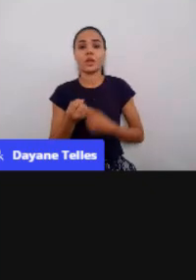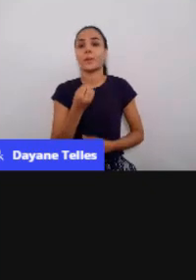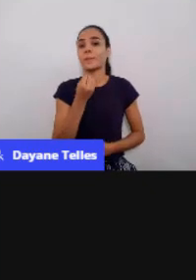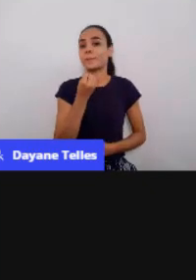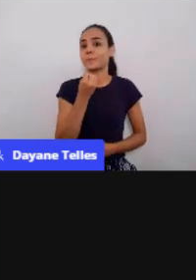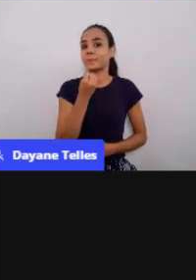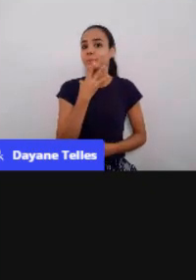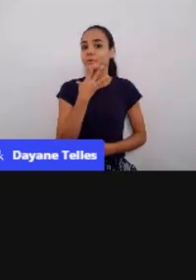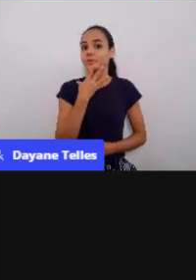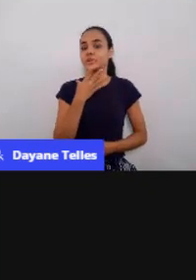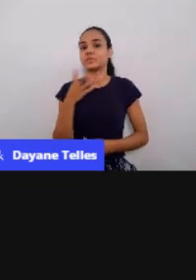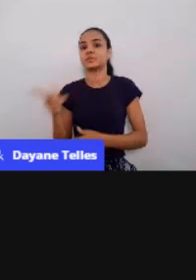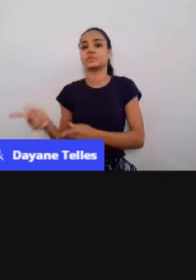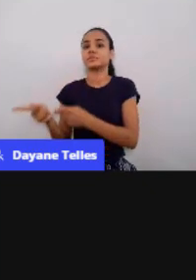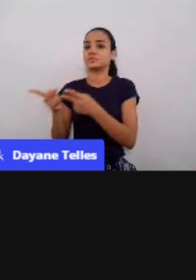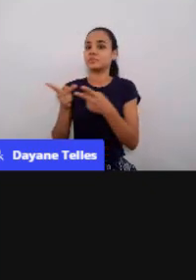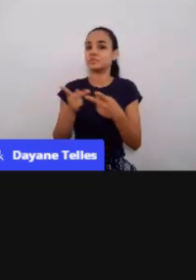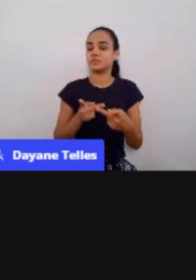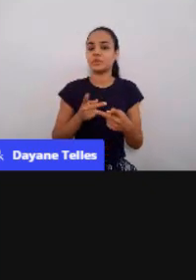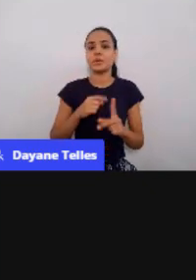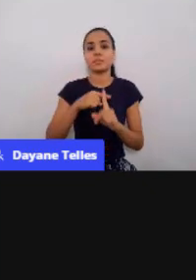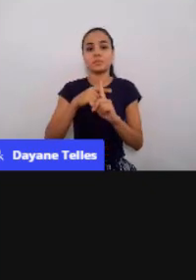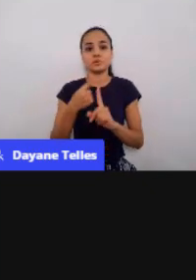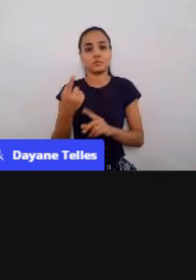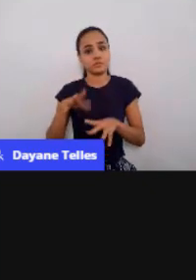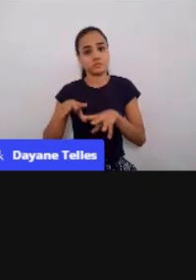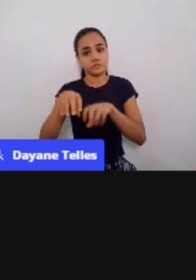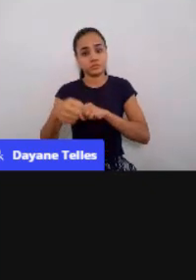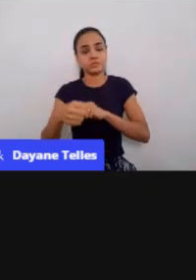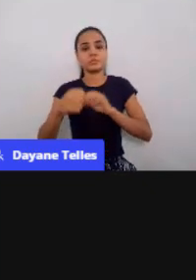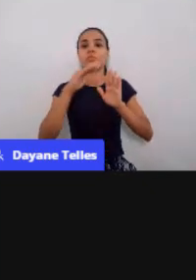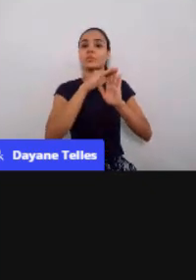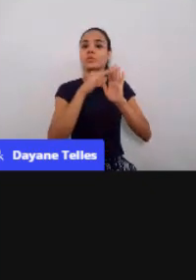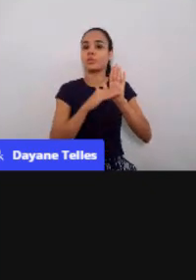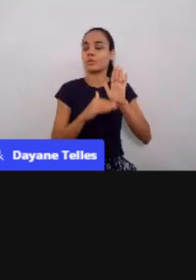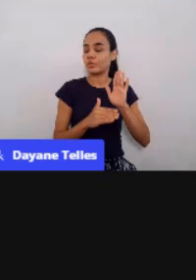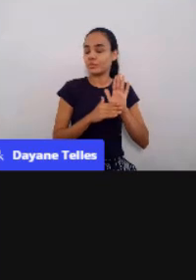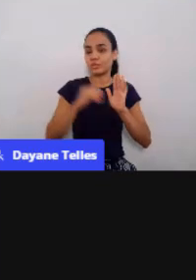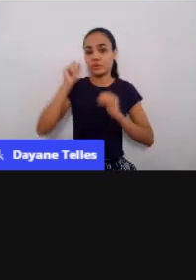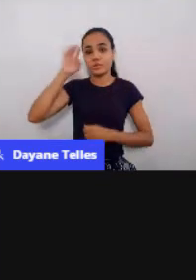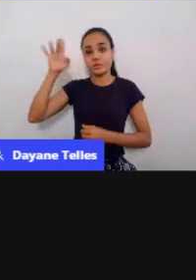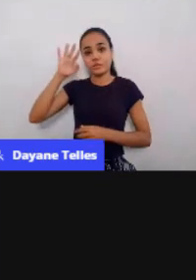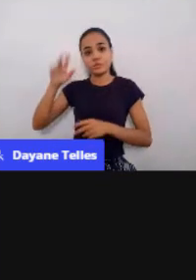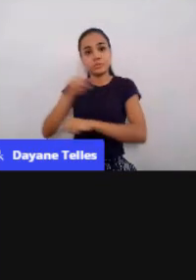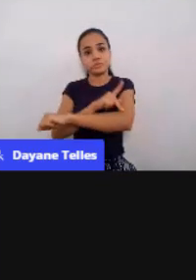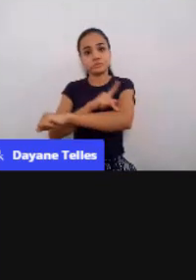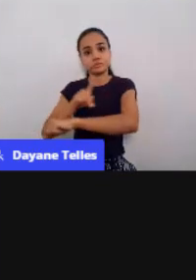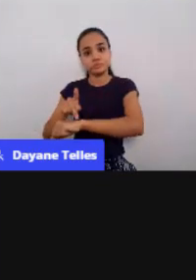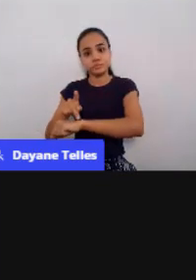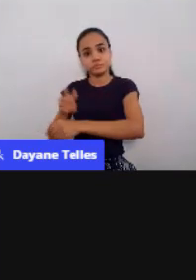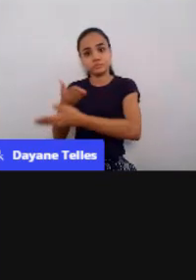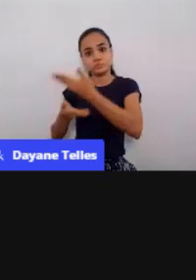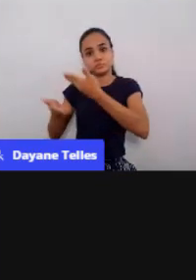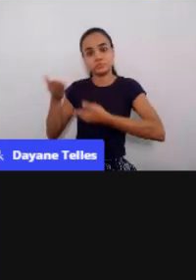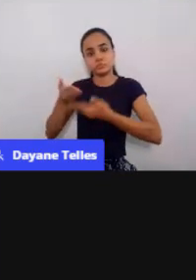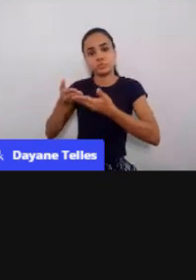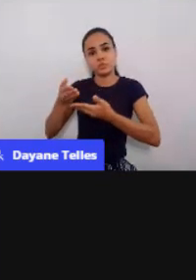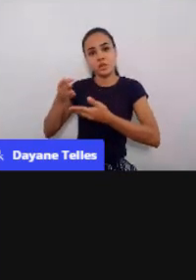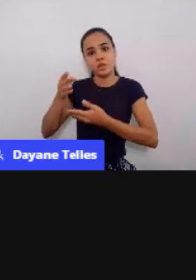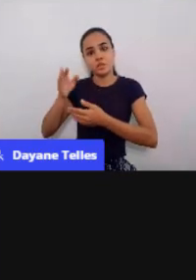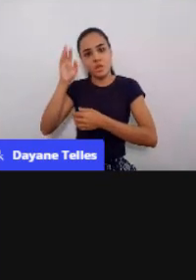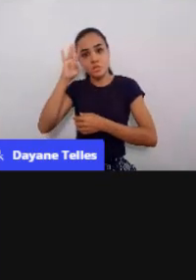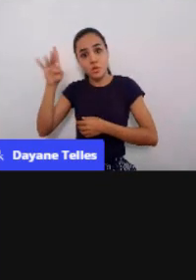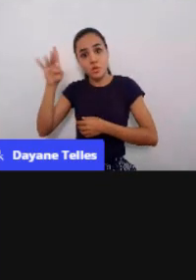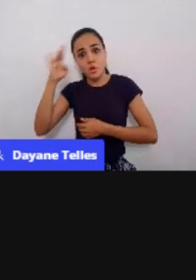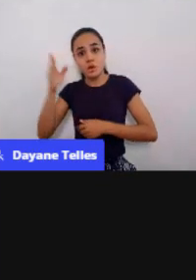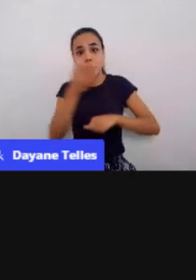formação do nosso programa Reflexões Pedagógicas, Diálogos entre a Teoria e a Prática. Continuamos ainda nesse formato online,